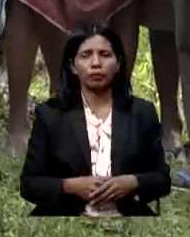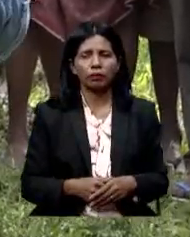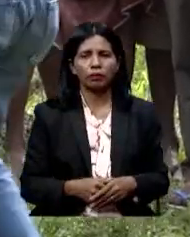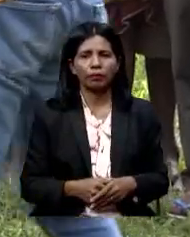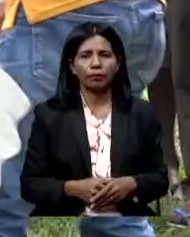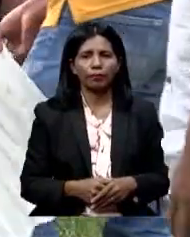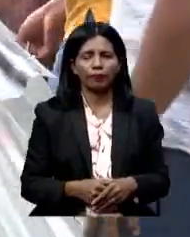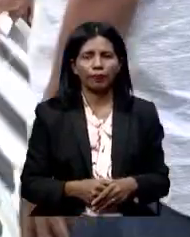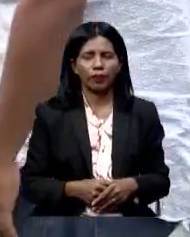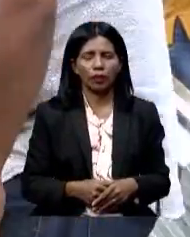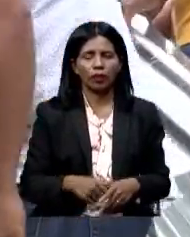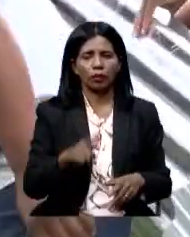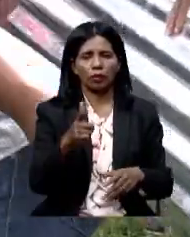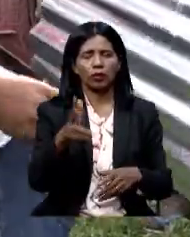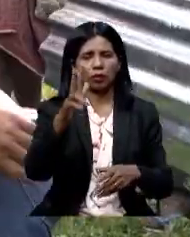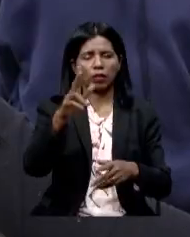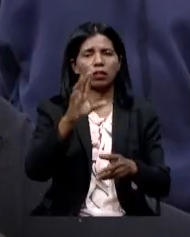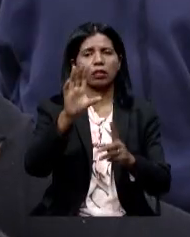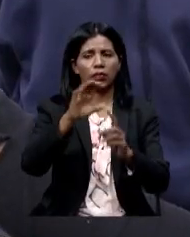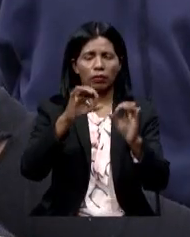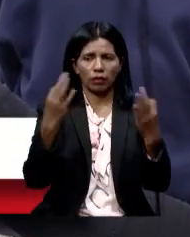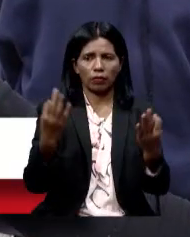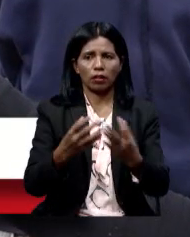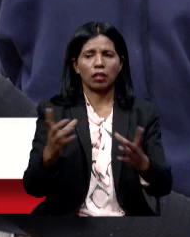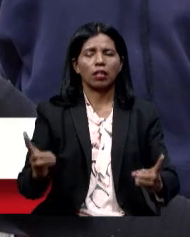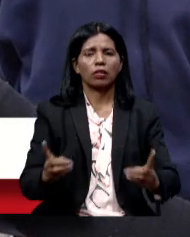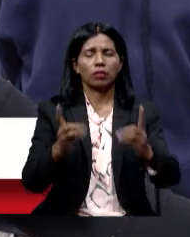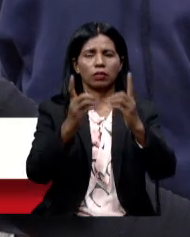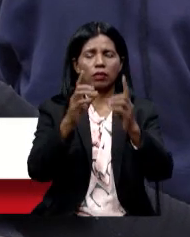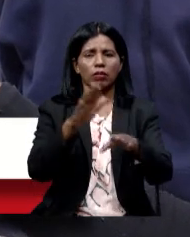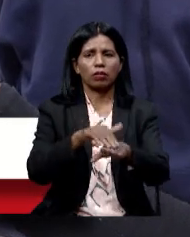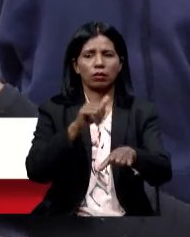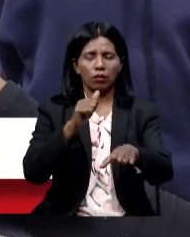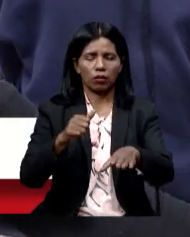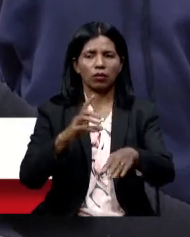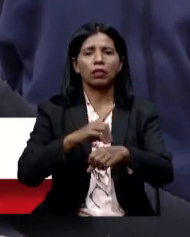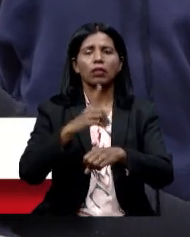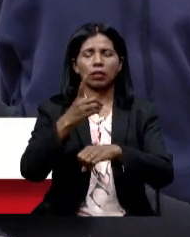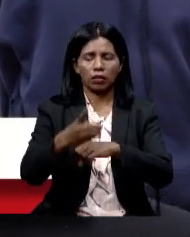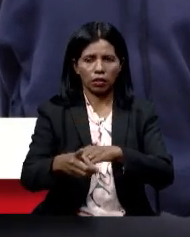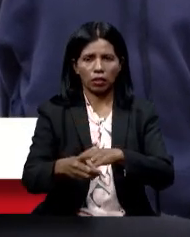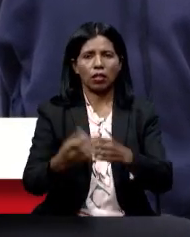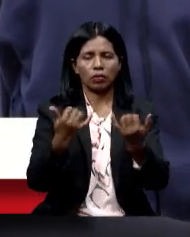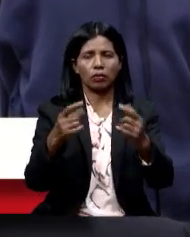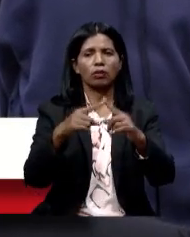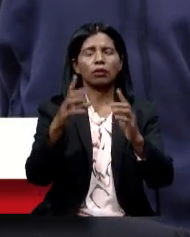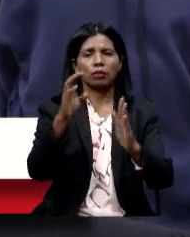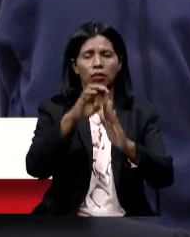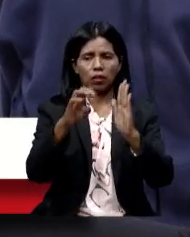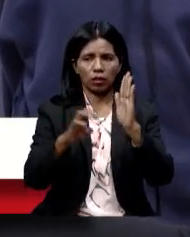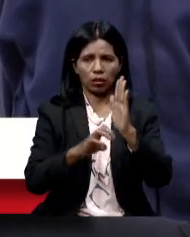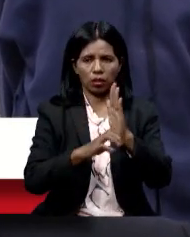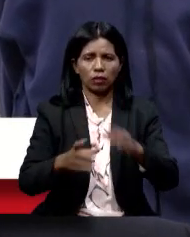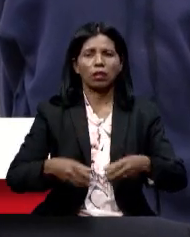23 civis de família, Macassoro, afeita para a Amidúnio em Loron, estado